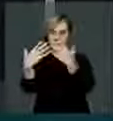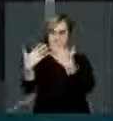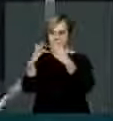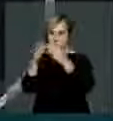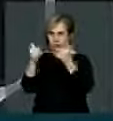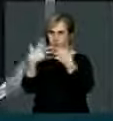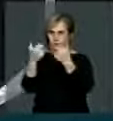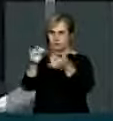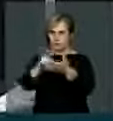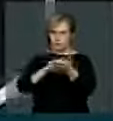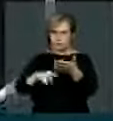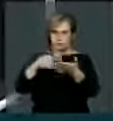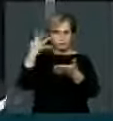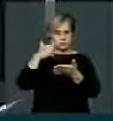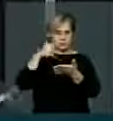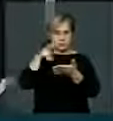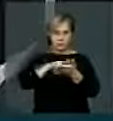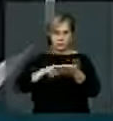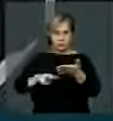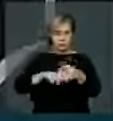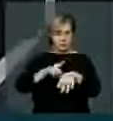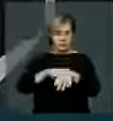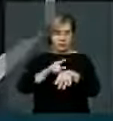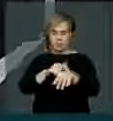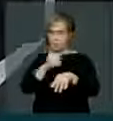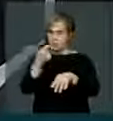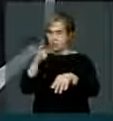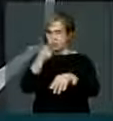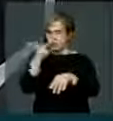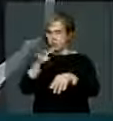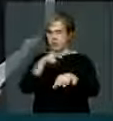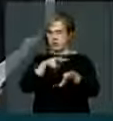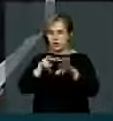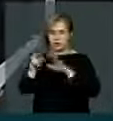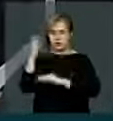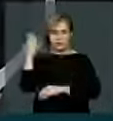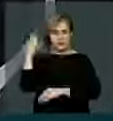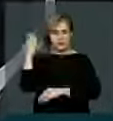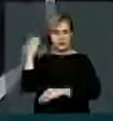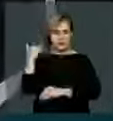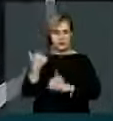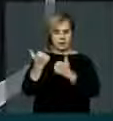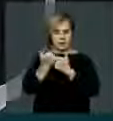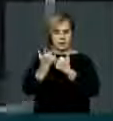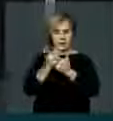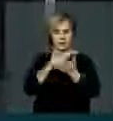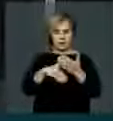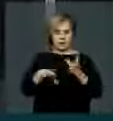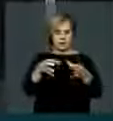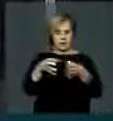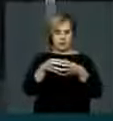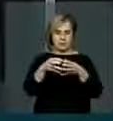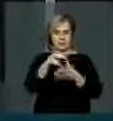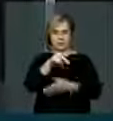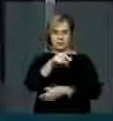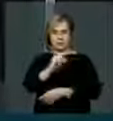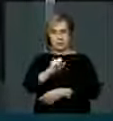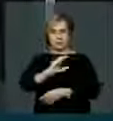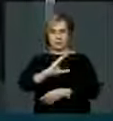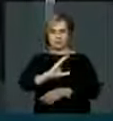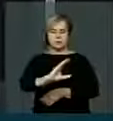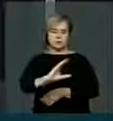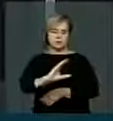um pronunciamento que não tivemos infelizmente tempo para poder fazer na última semana em nome de toda a bancada do PSC